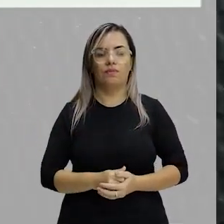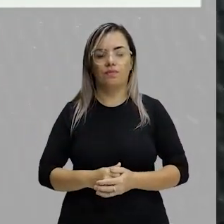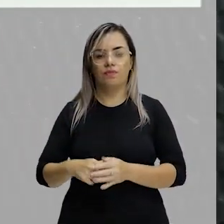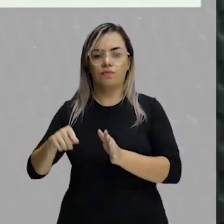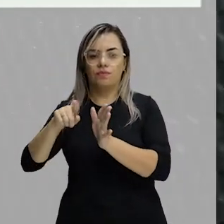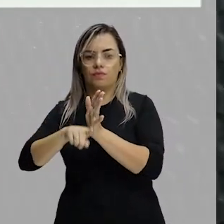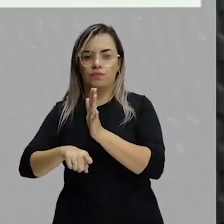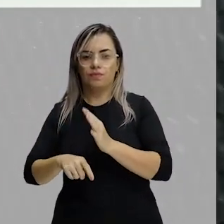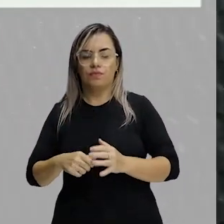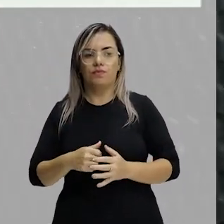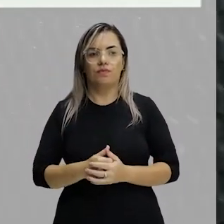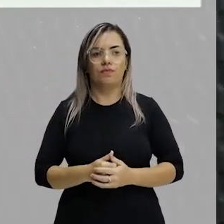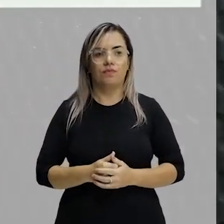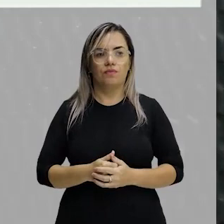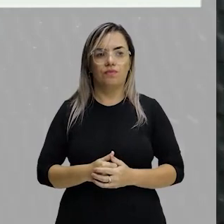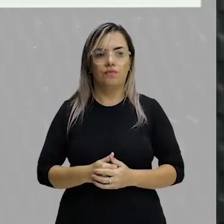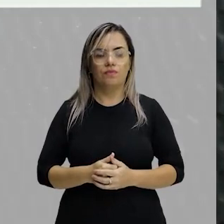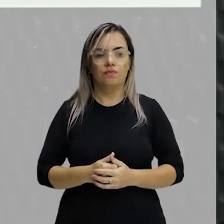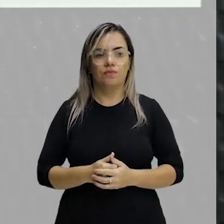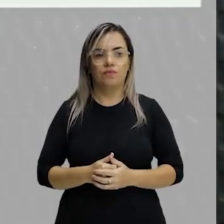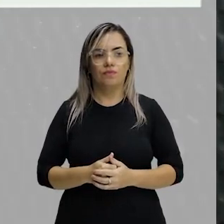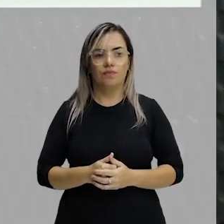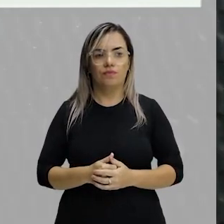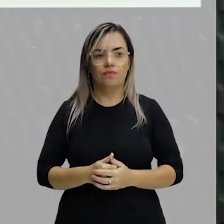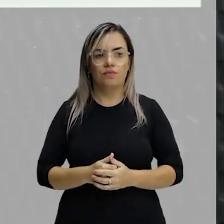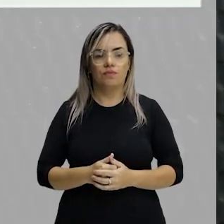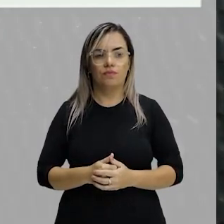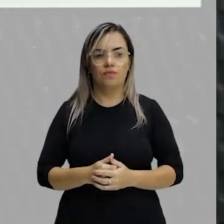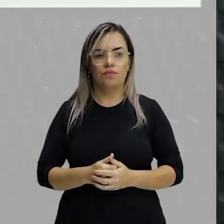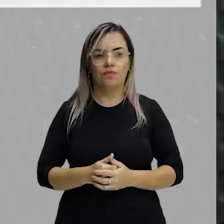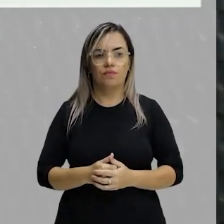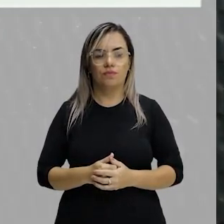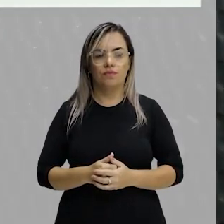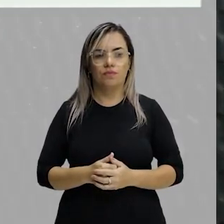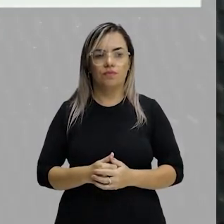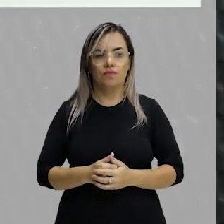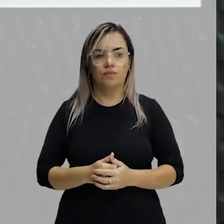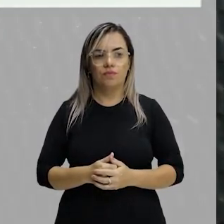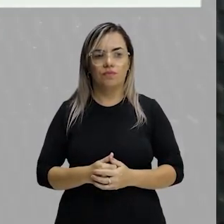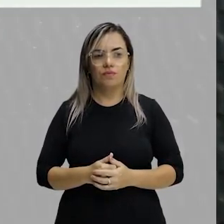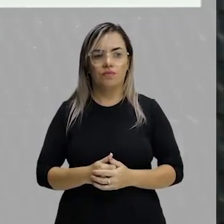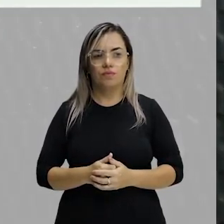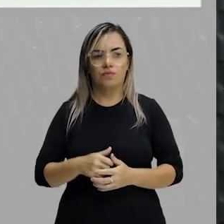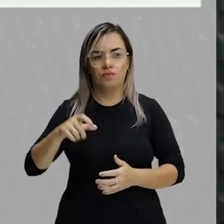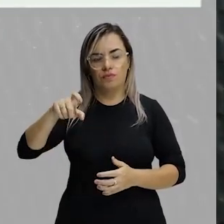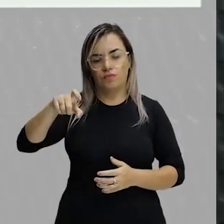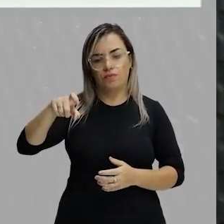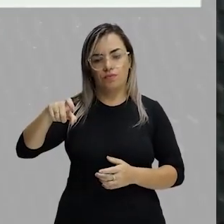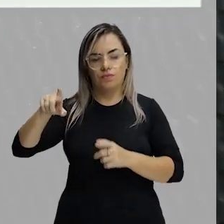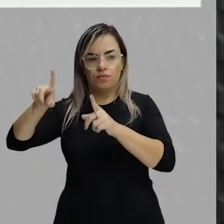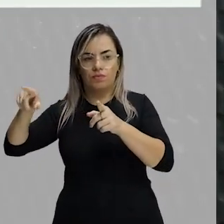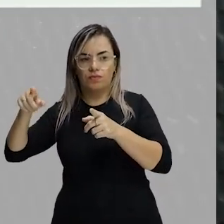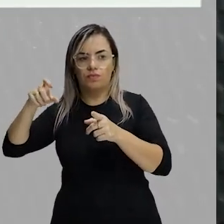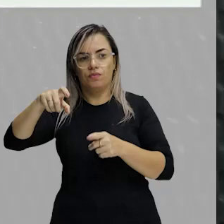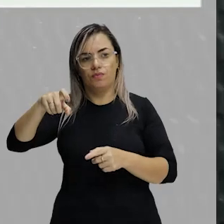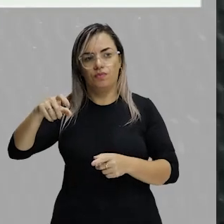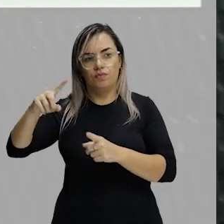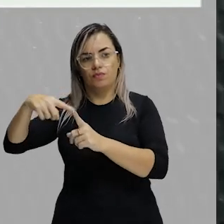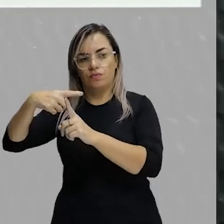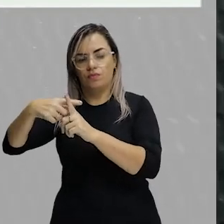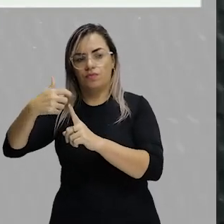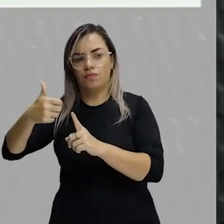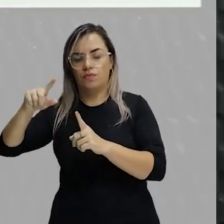Menos x mais 2x ao quadrado, você pode escrever x mais 1 ao